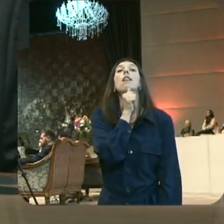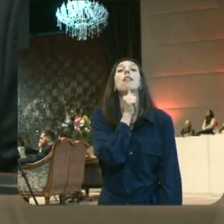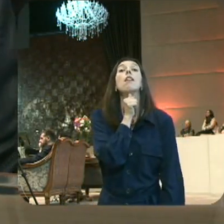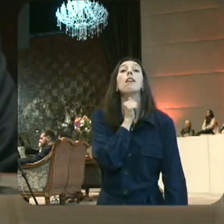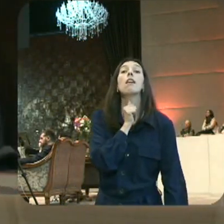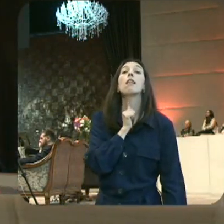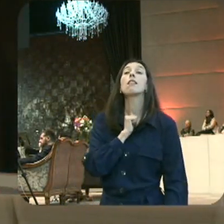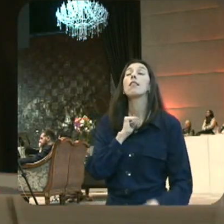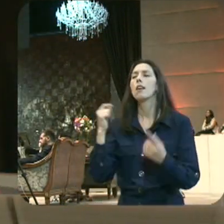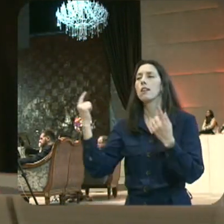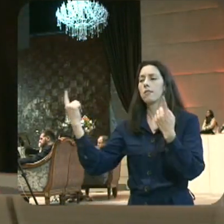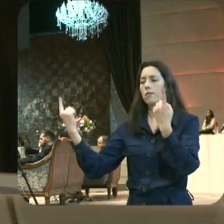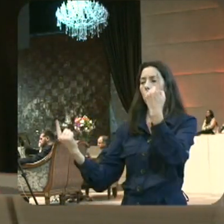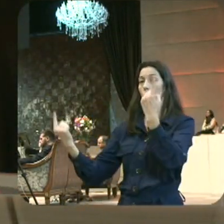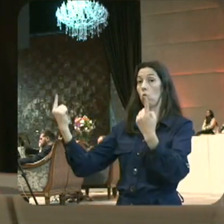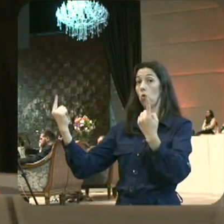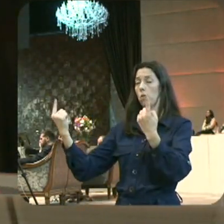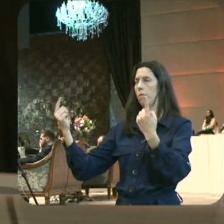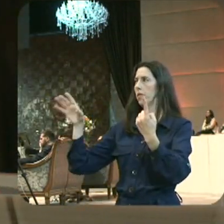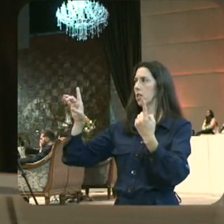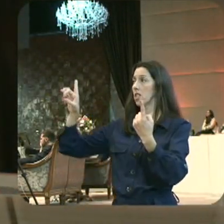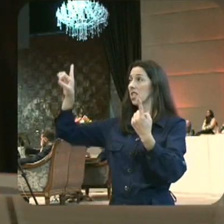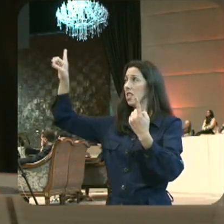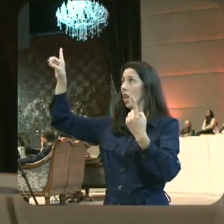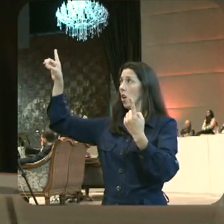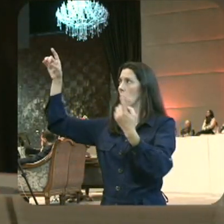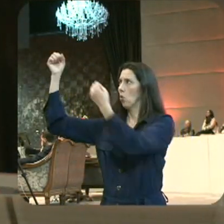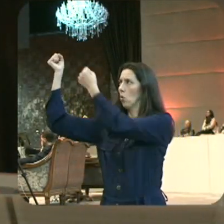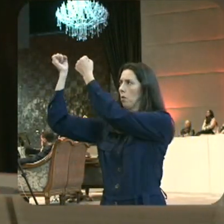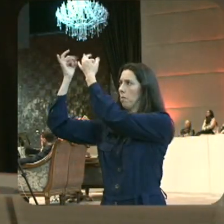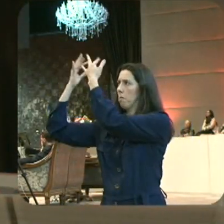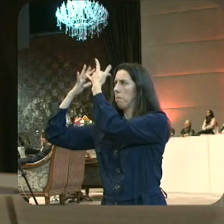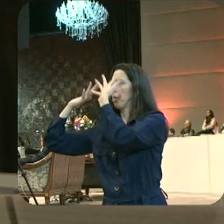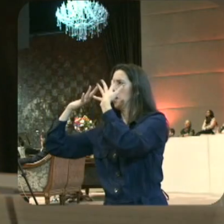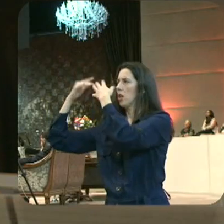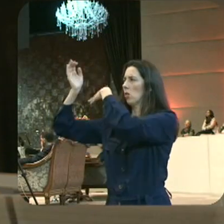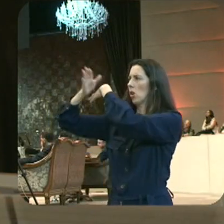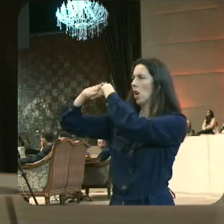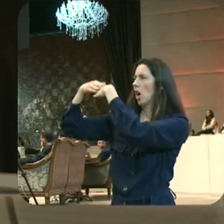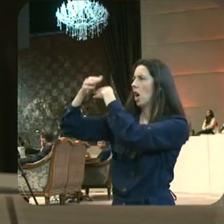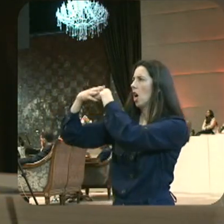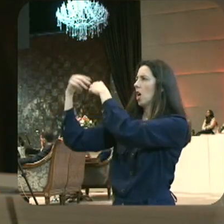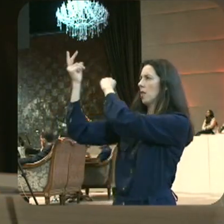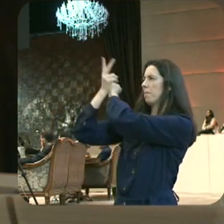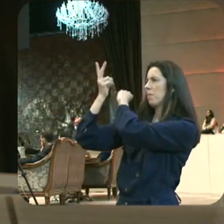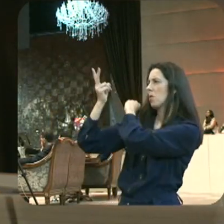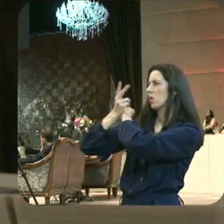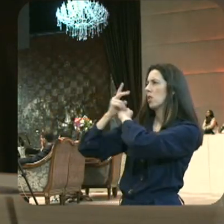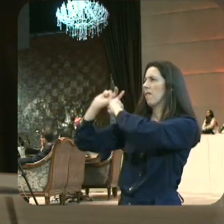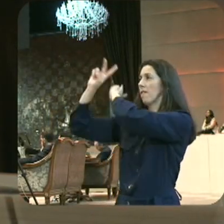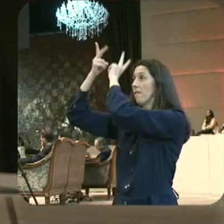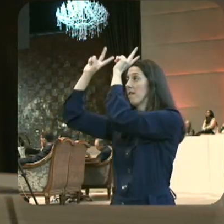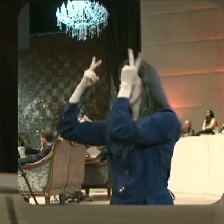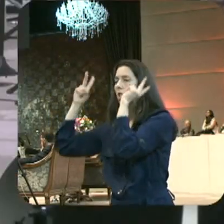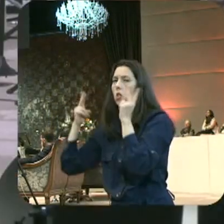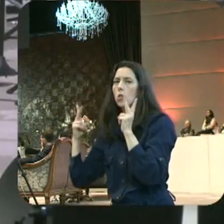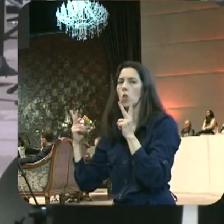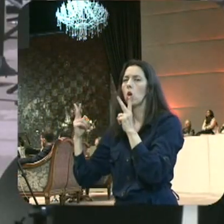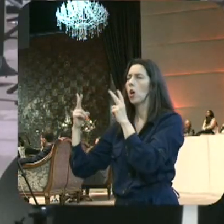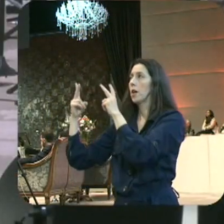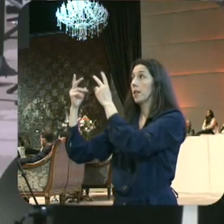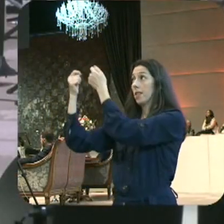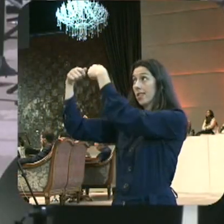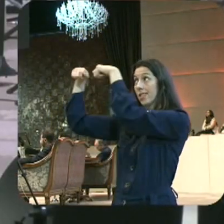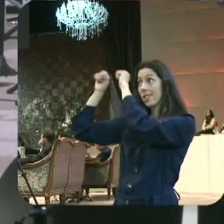Deus, a sua bênção, o seu carinho, a sua proteção, a vitória dele na vida de